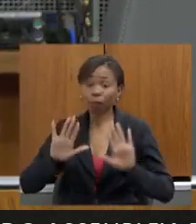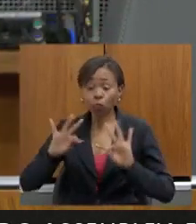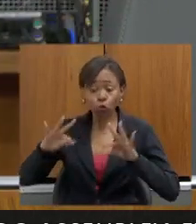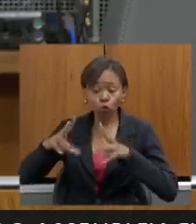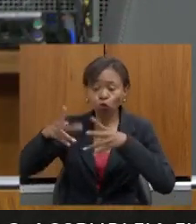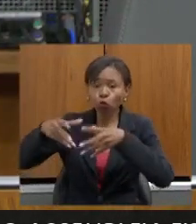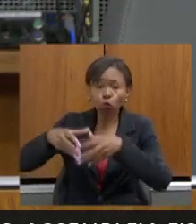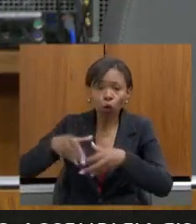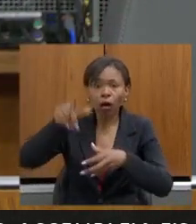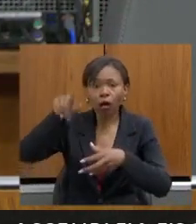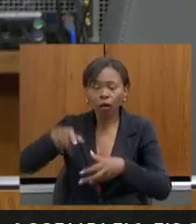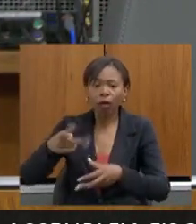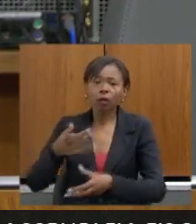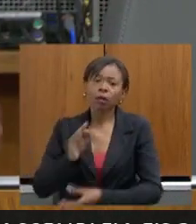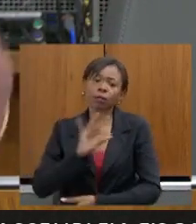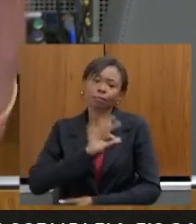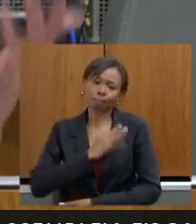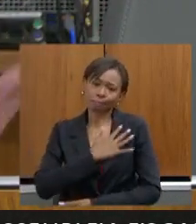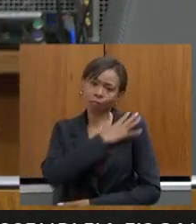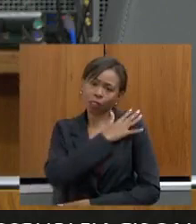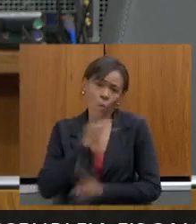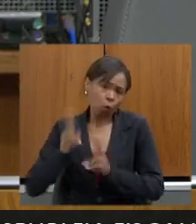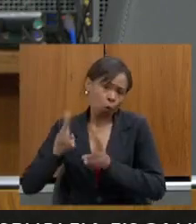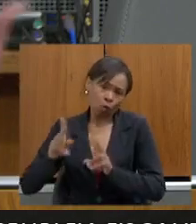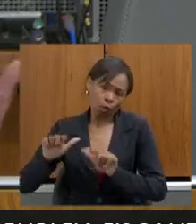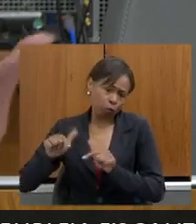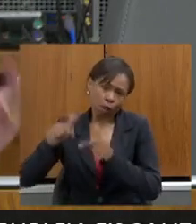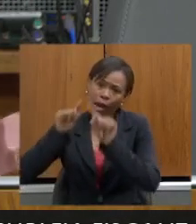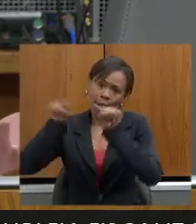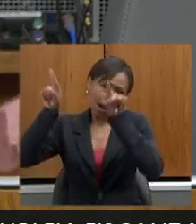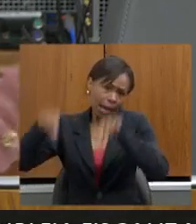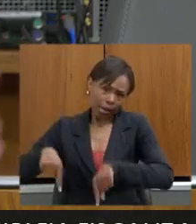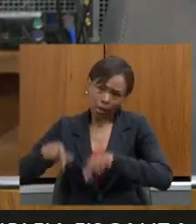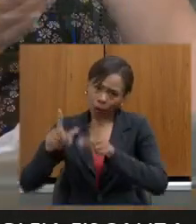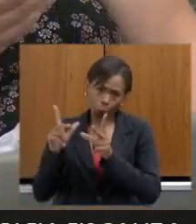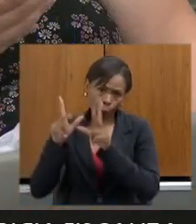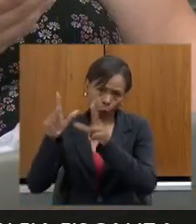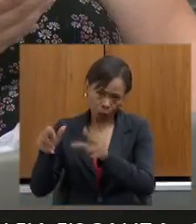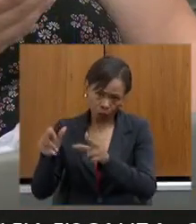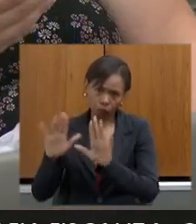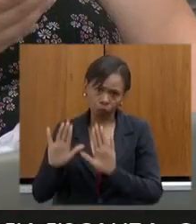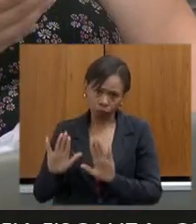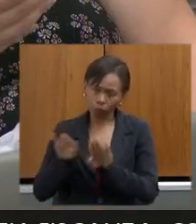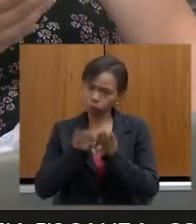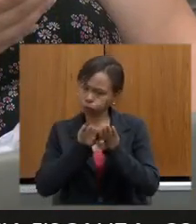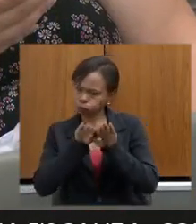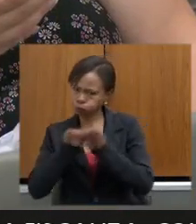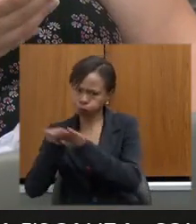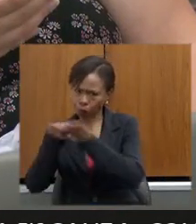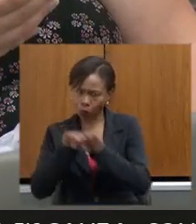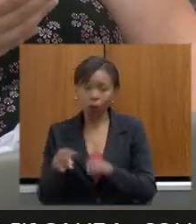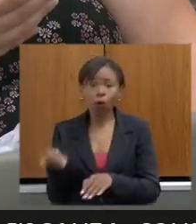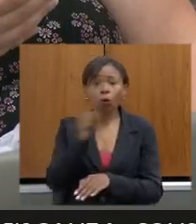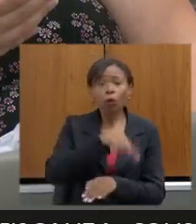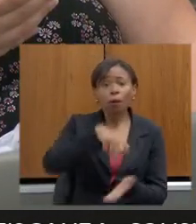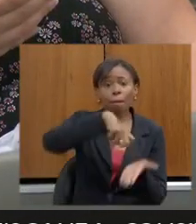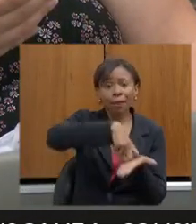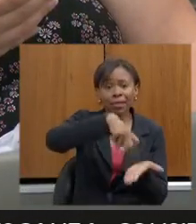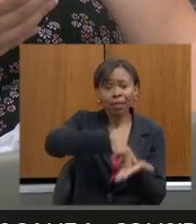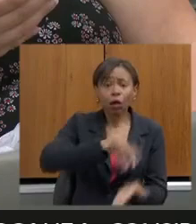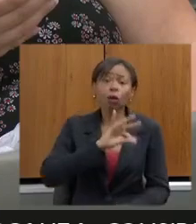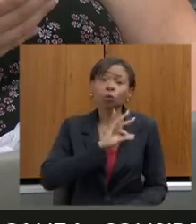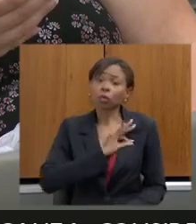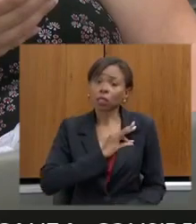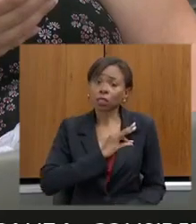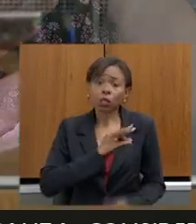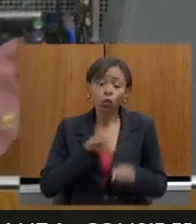praticamente ali com as mesmas funções o mesmo cargo policiais militares na polícia penal idem todos